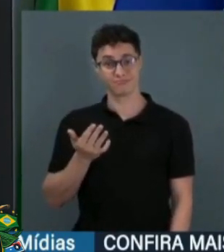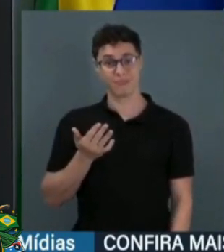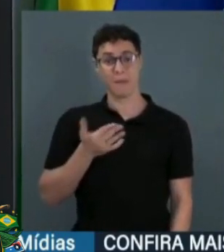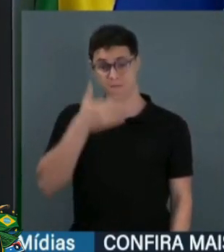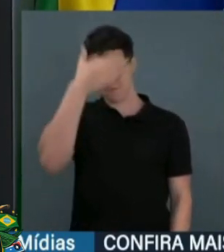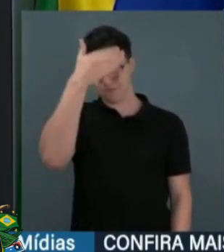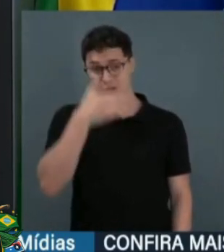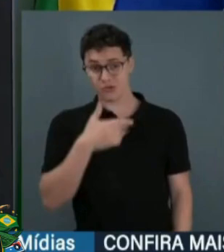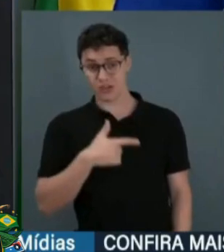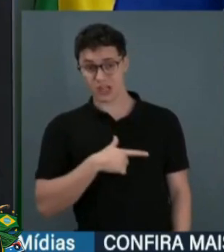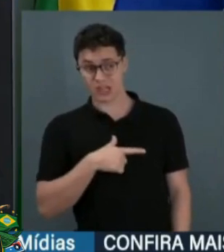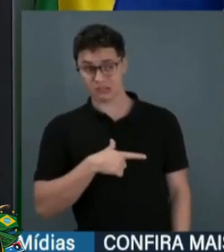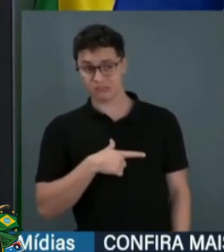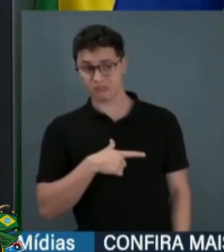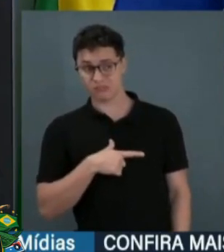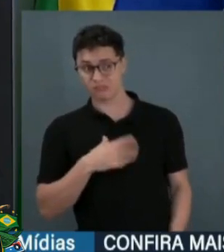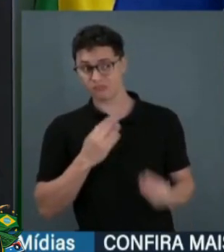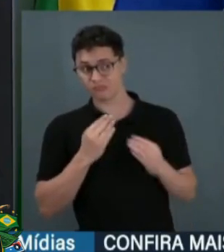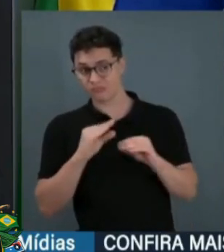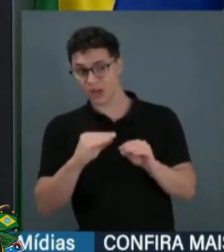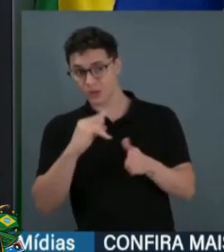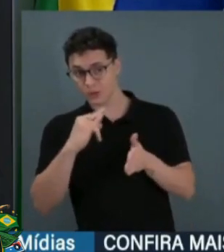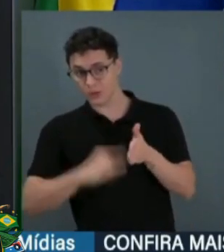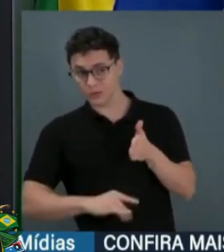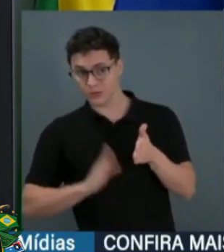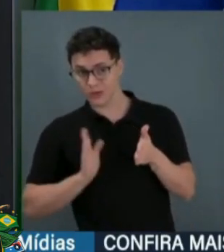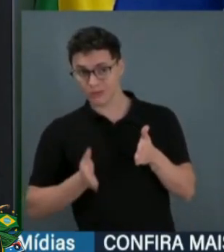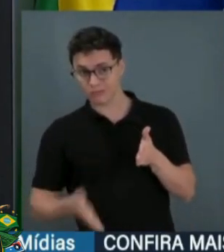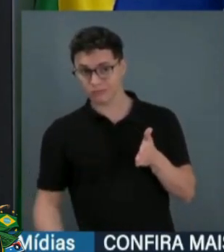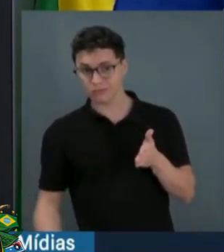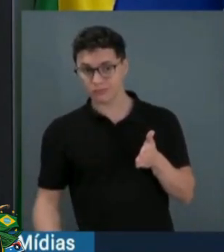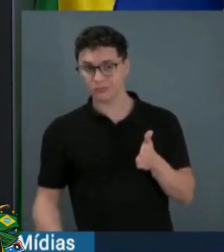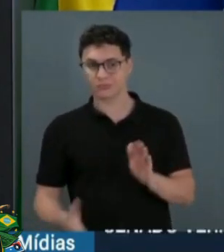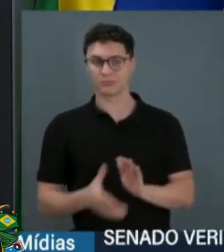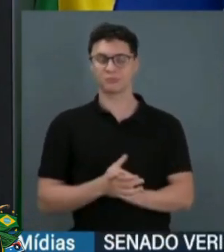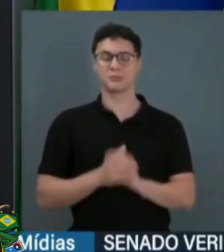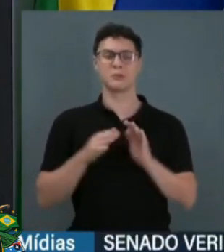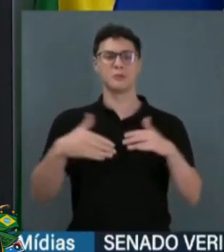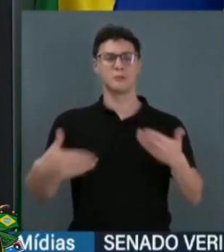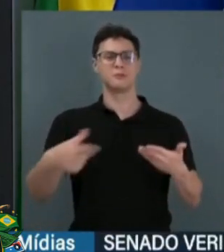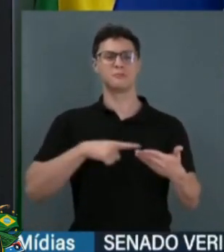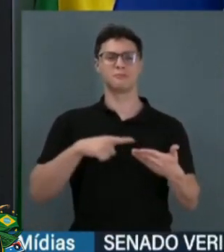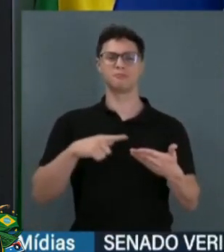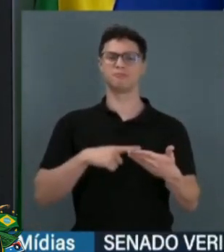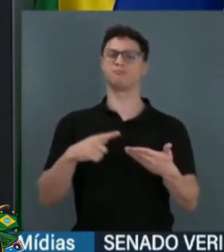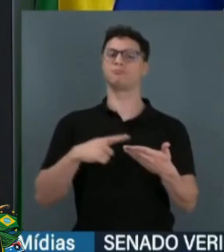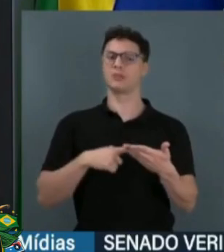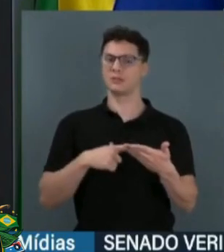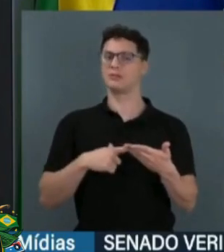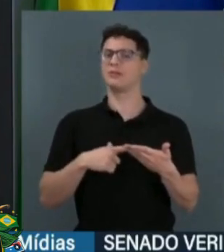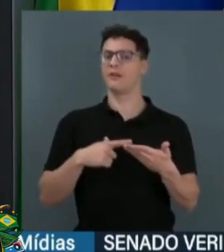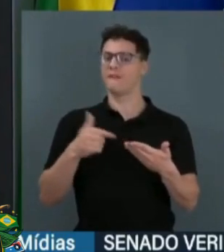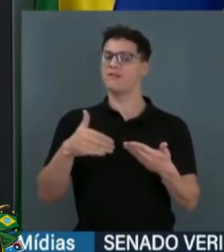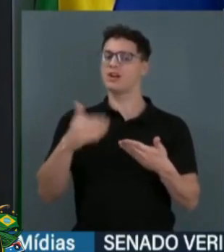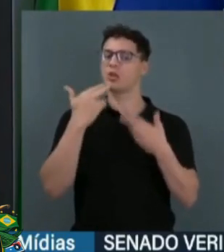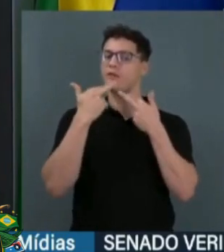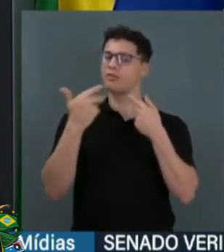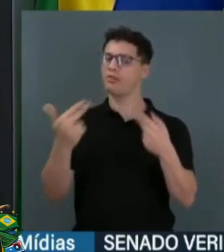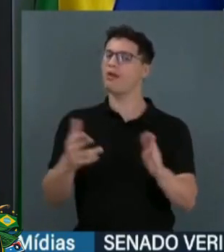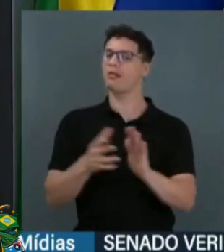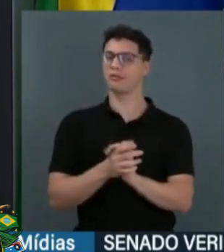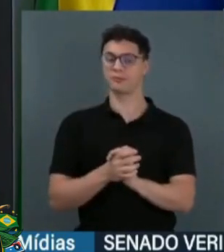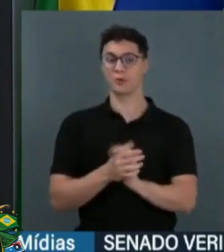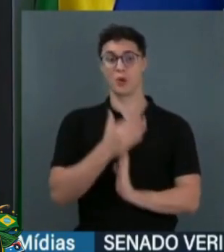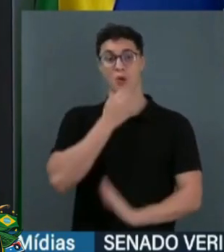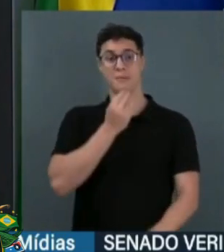provar e espalhar os documentos mundo afora. Então tem muita coisa ainda para vir. Então eu vou dizer o seguinte, o Elon Musk disse: